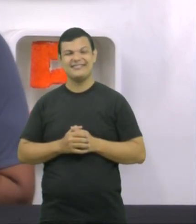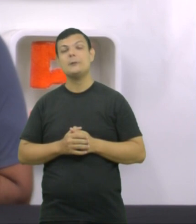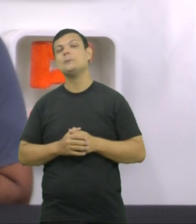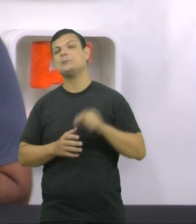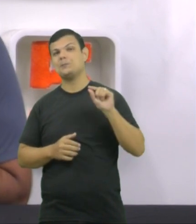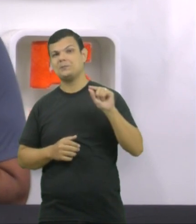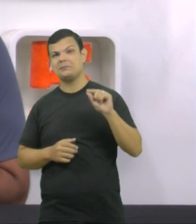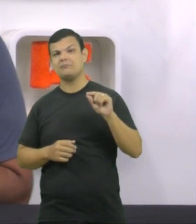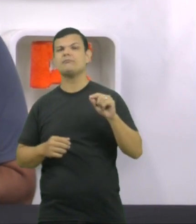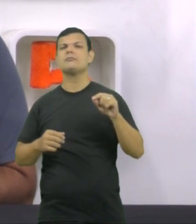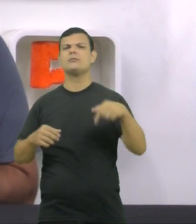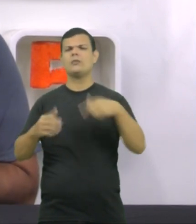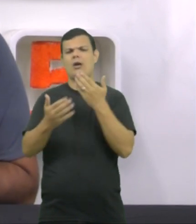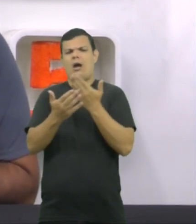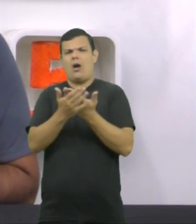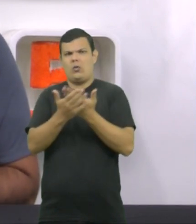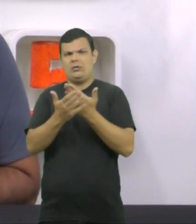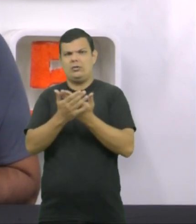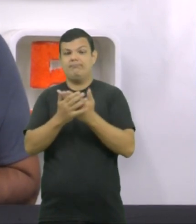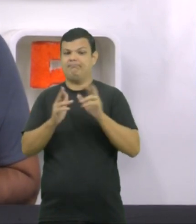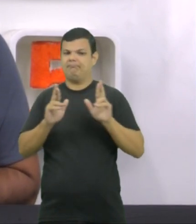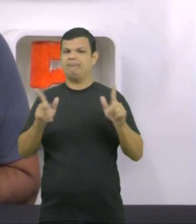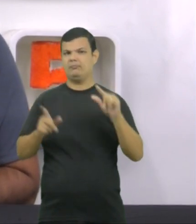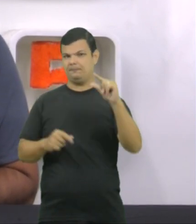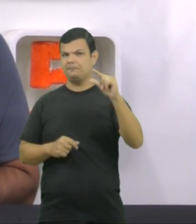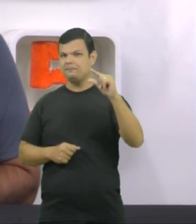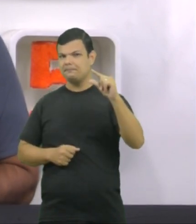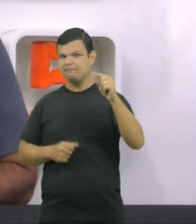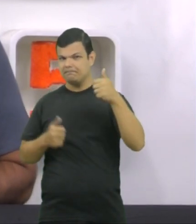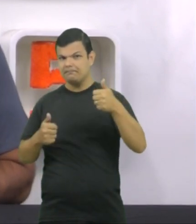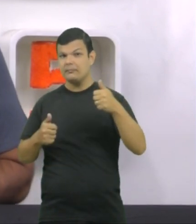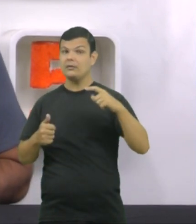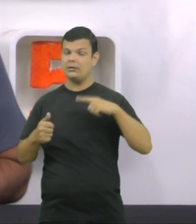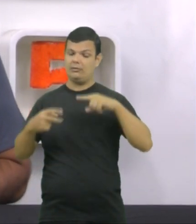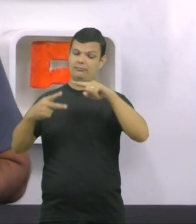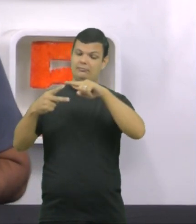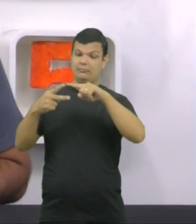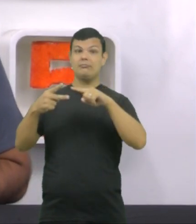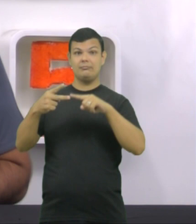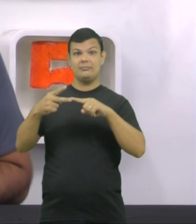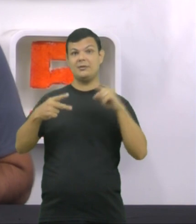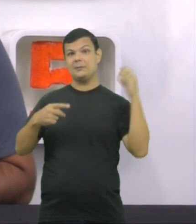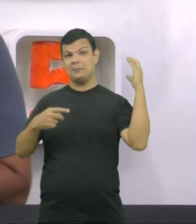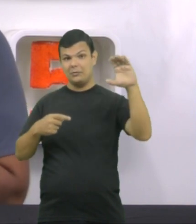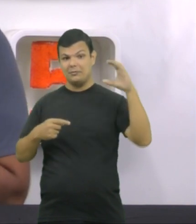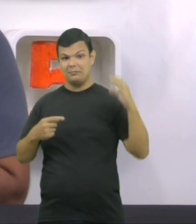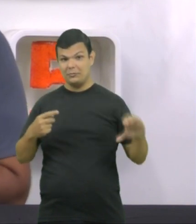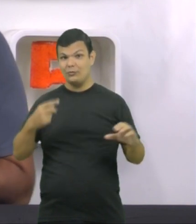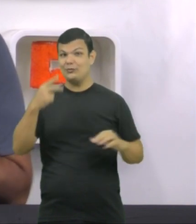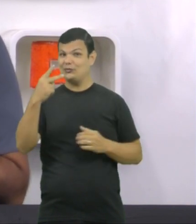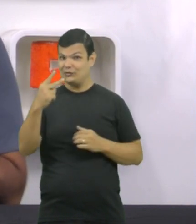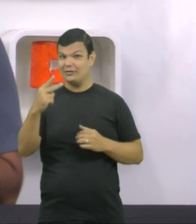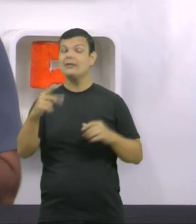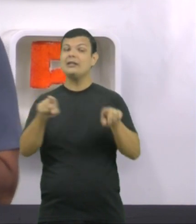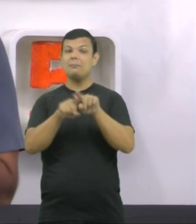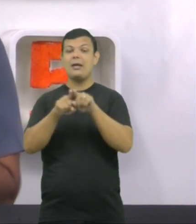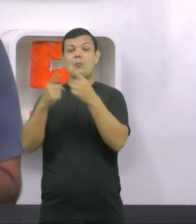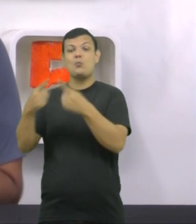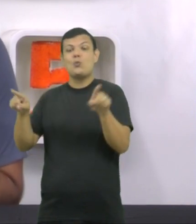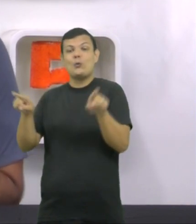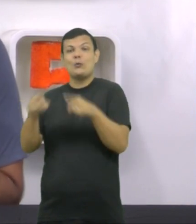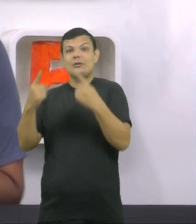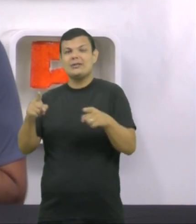Olha só, hoje a nossa aula vai ser um pouco diferente, tá bom? Teremos duas participações especiais e também uma música,